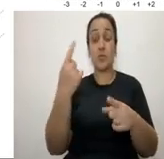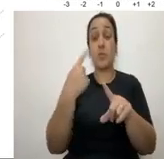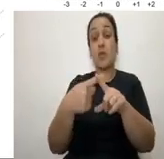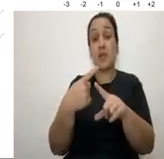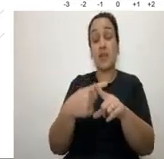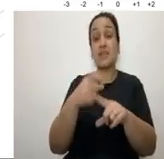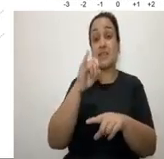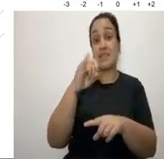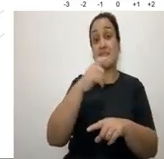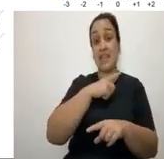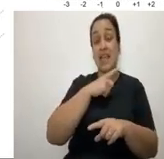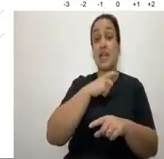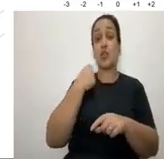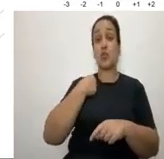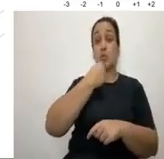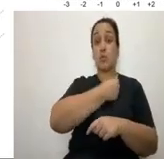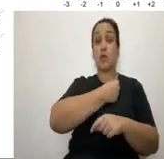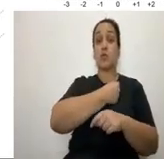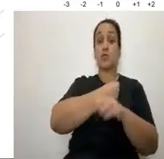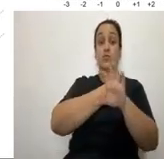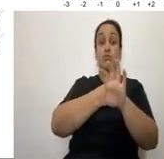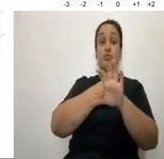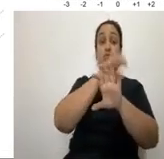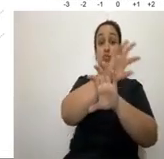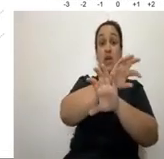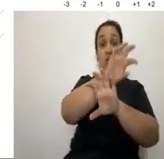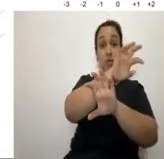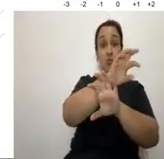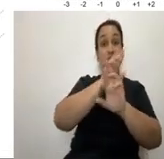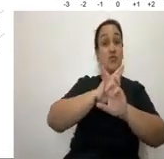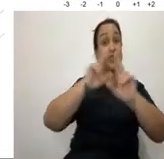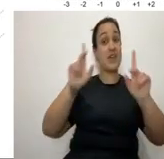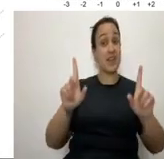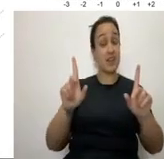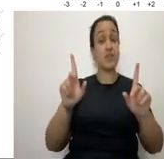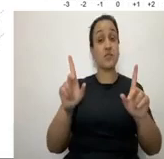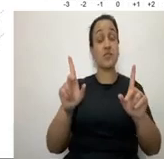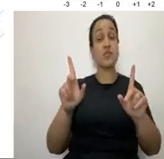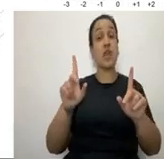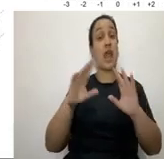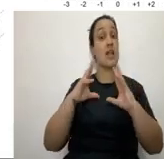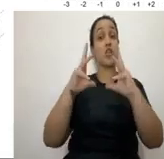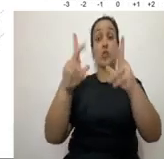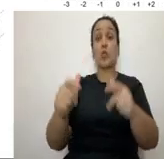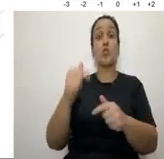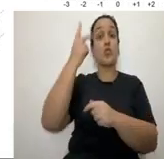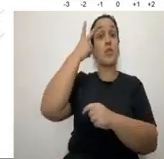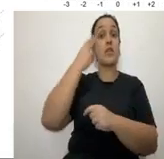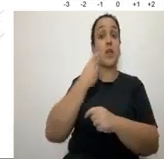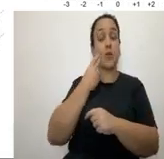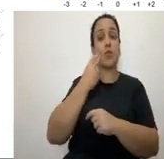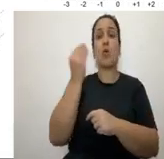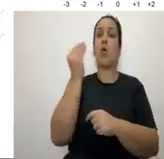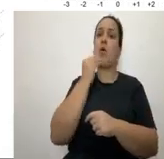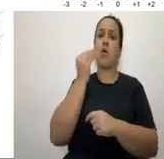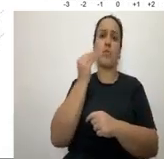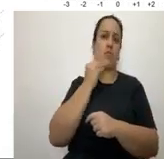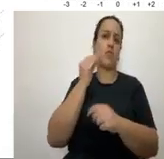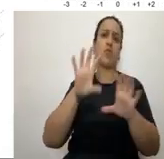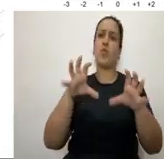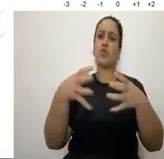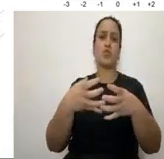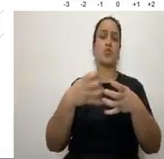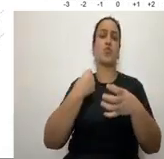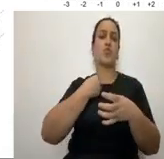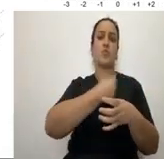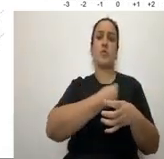quânticos. Por quê? Se eles têm um número atômico diferente, né, de outro, então, e eles são todos